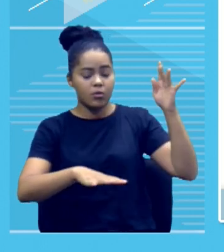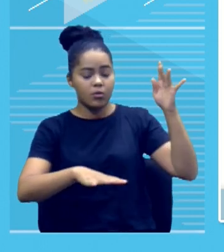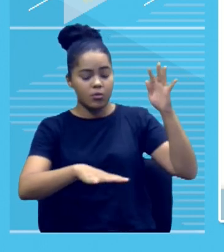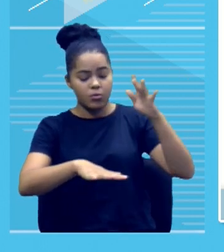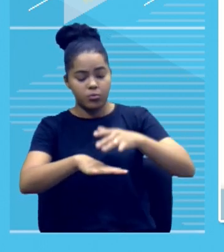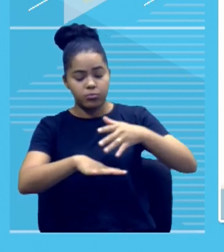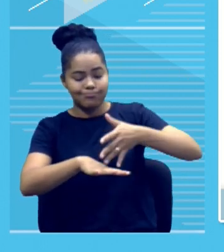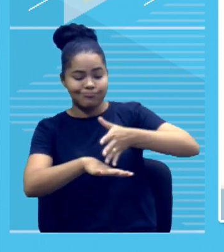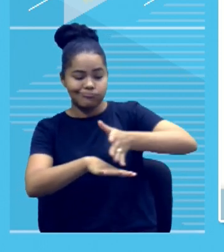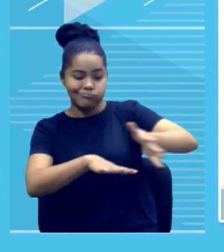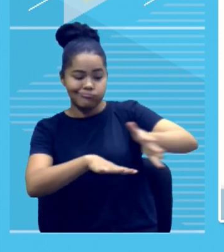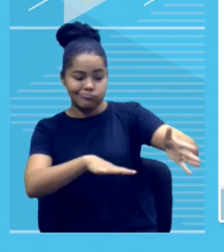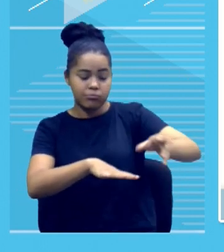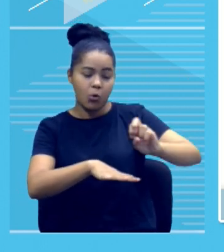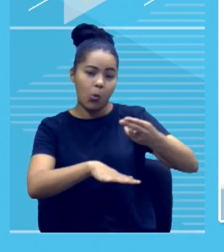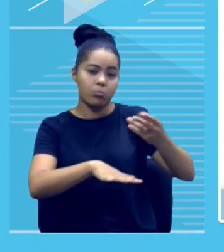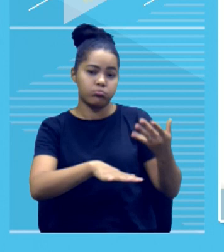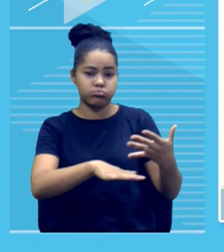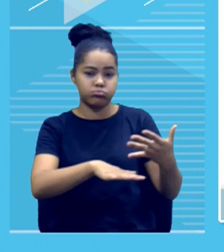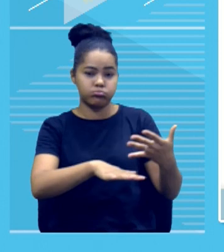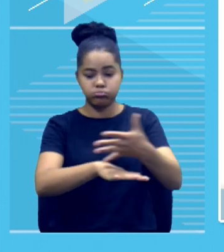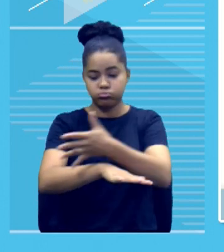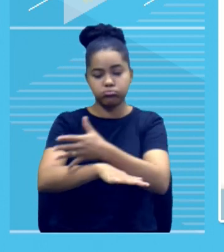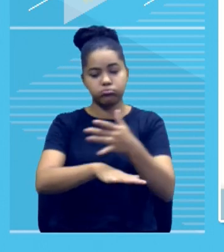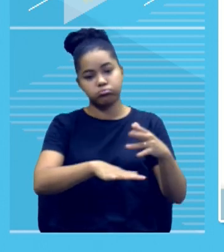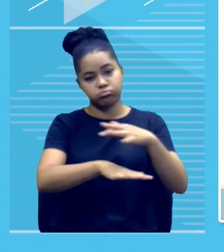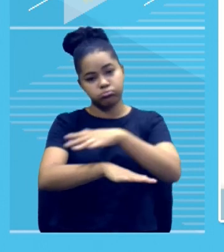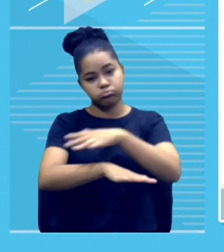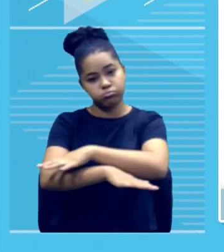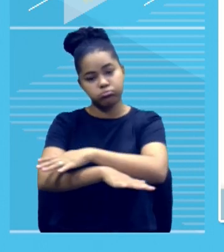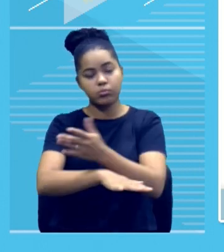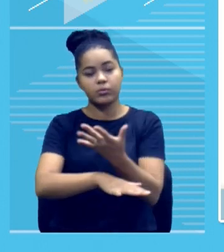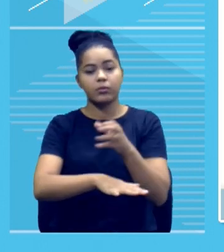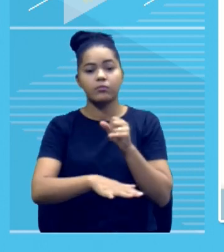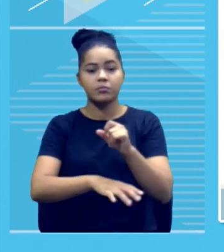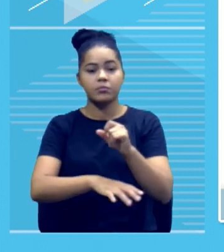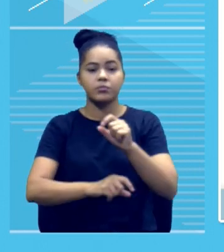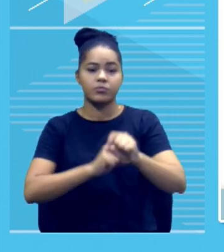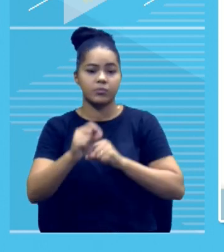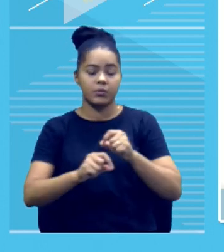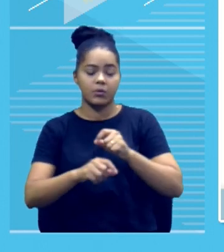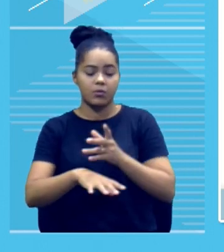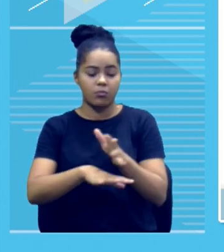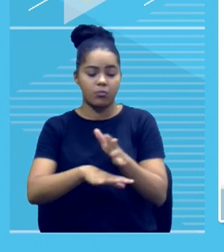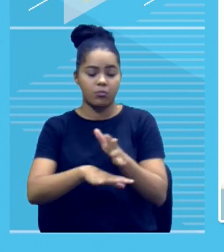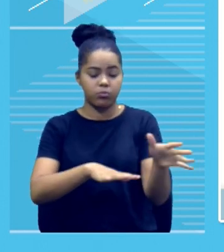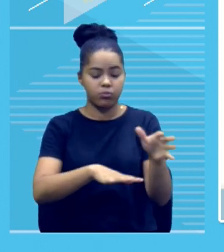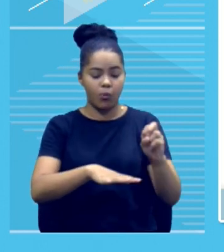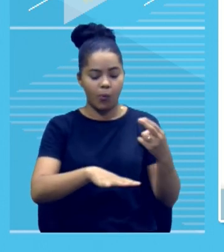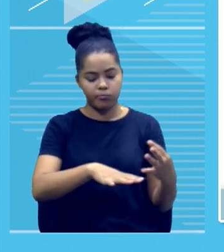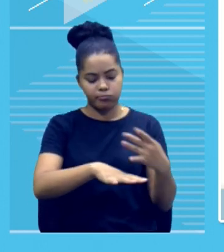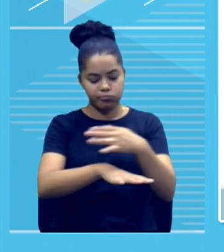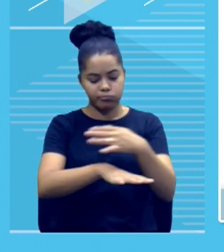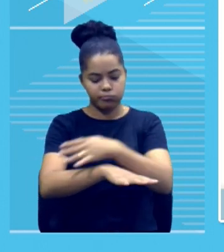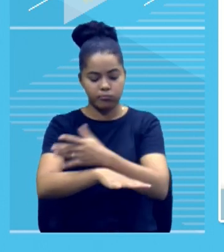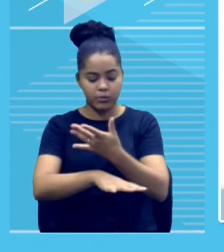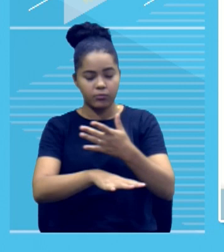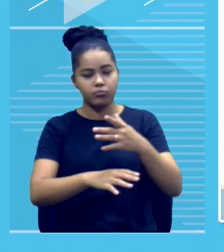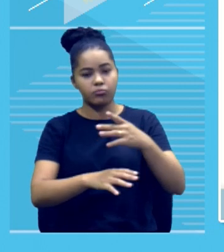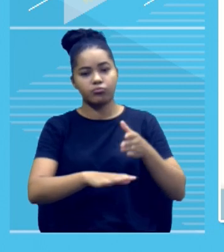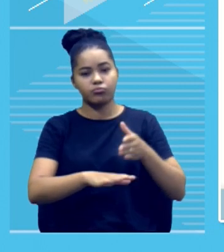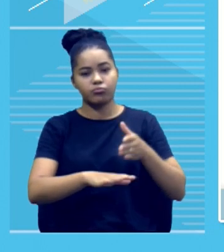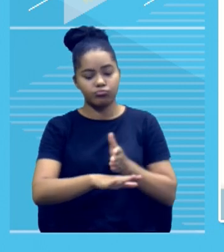ou no sentido anti-horário. Não me interessa. Se for no sentido horário ou anti-horário, mudou a direção da luz